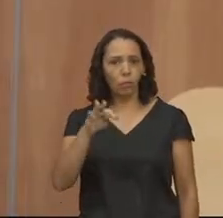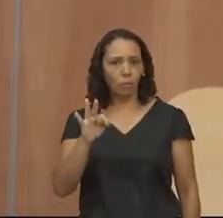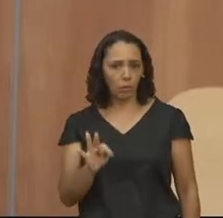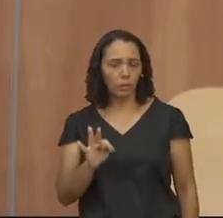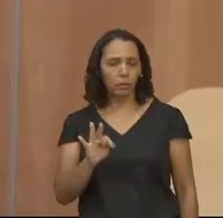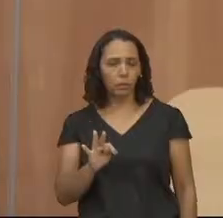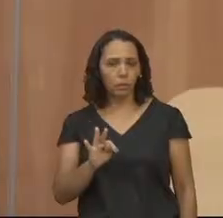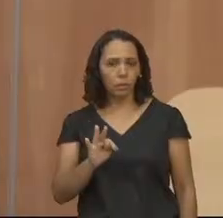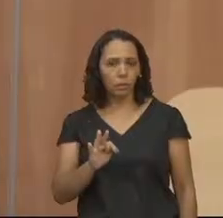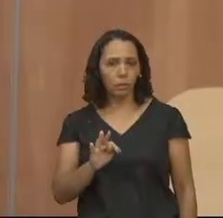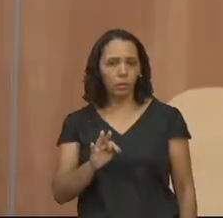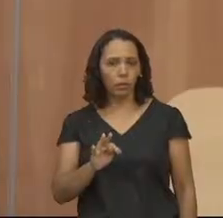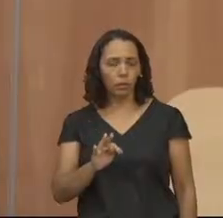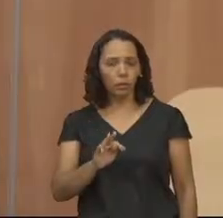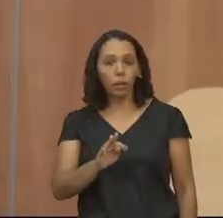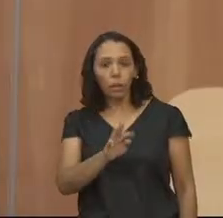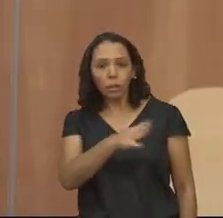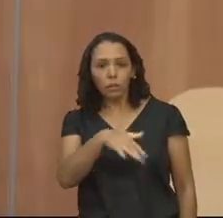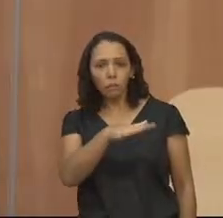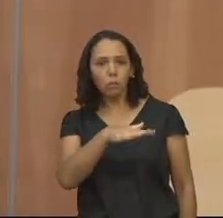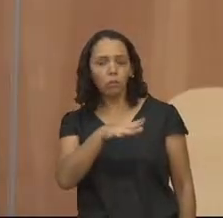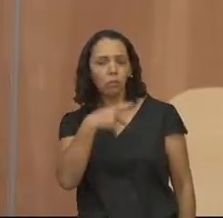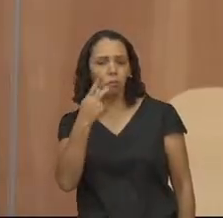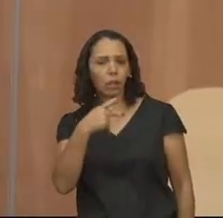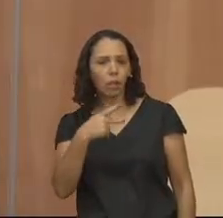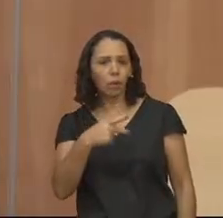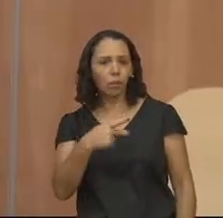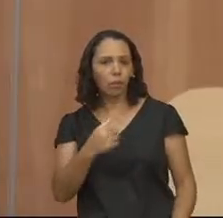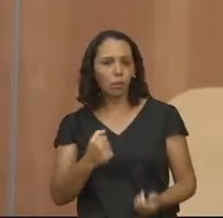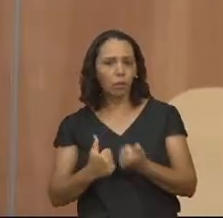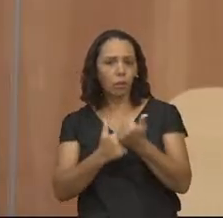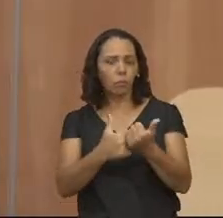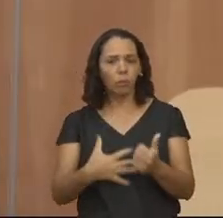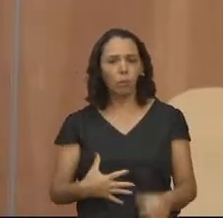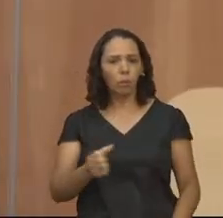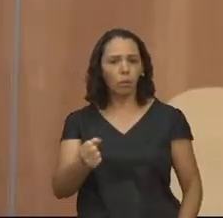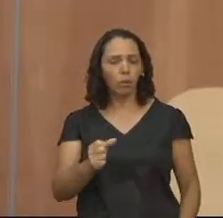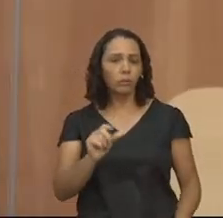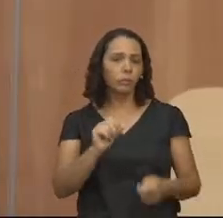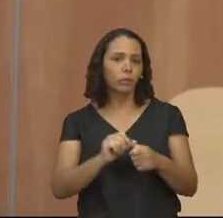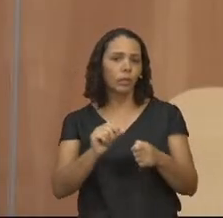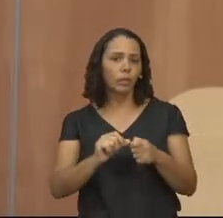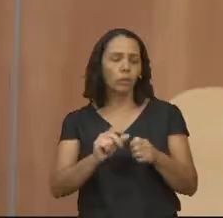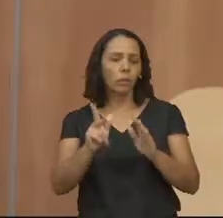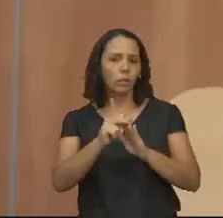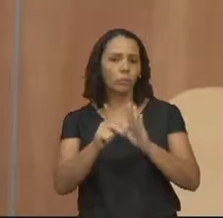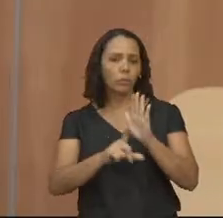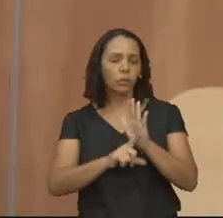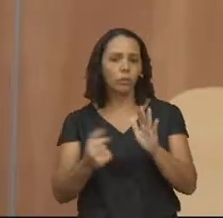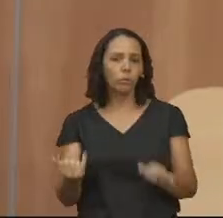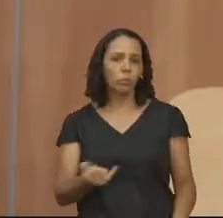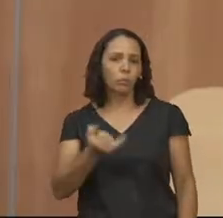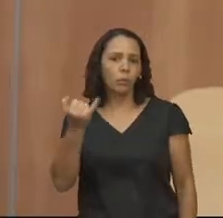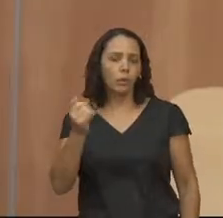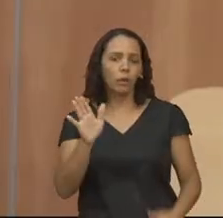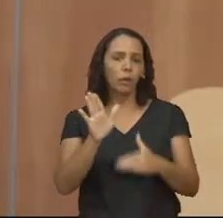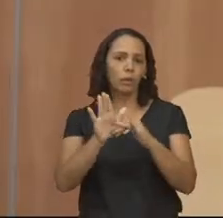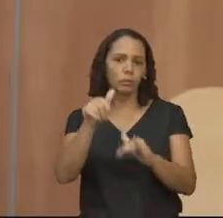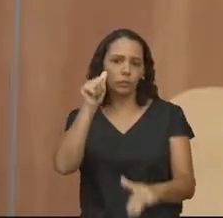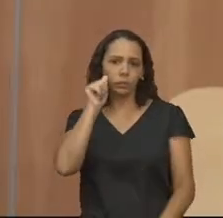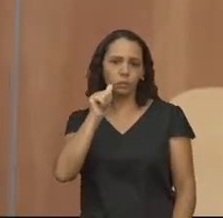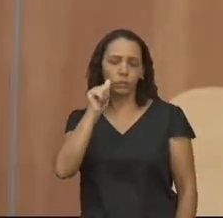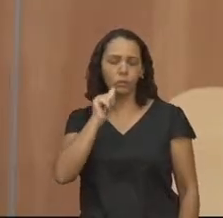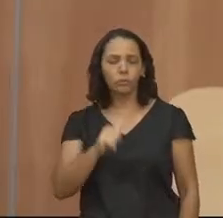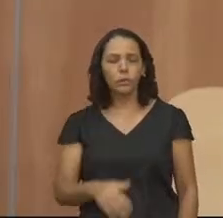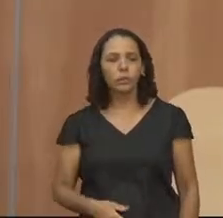que defende o aborto, fez esse projeto tão importante, atendendo um pedido das mulheres. Então eu acho que hoje o que está acontecendo na faixa